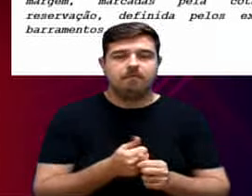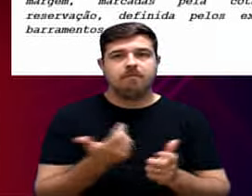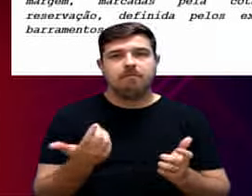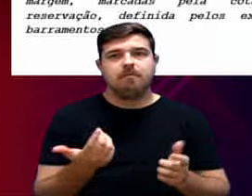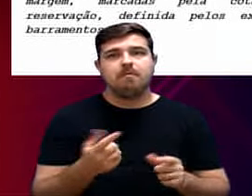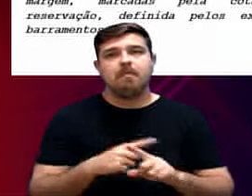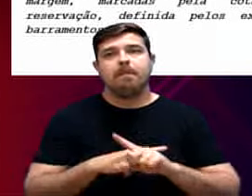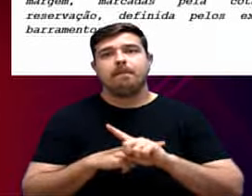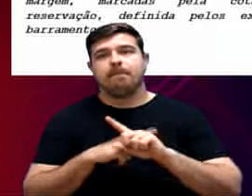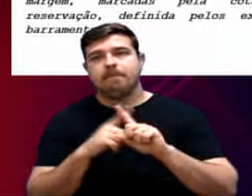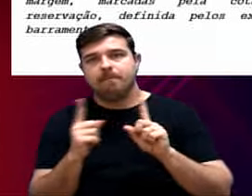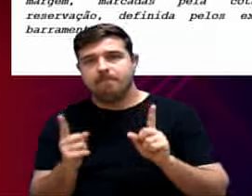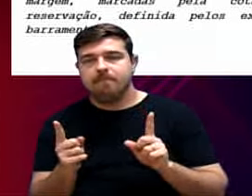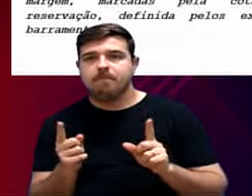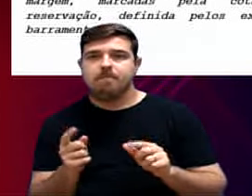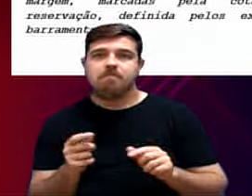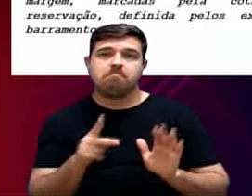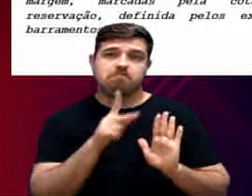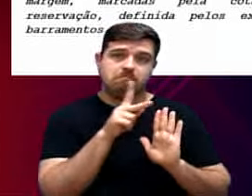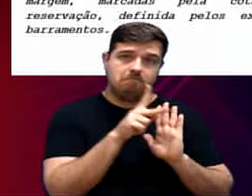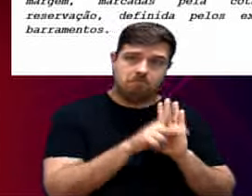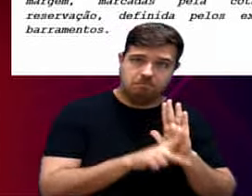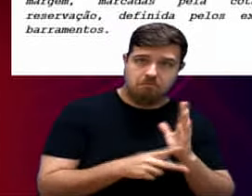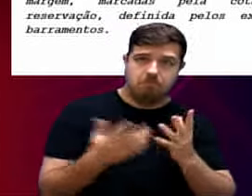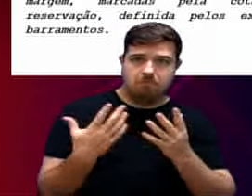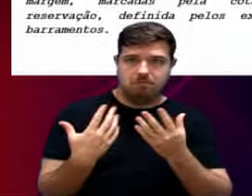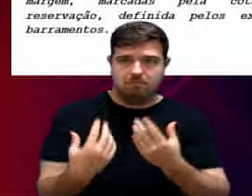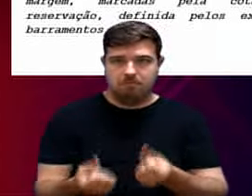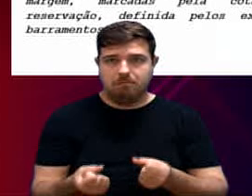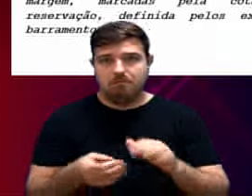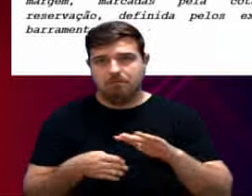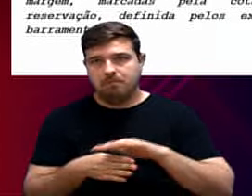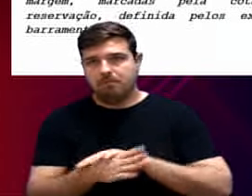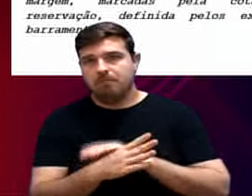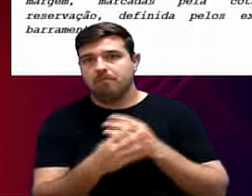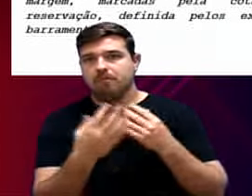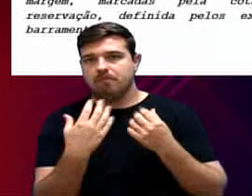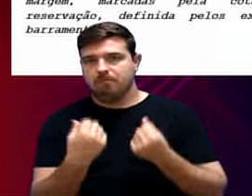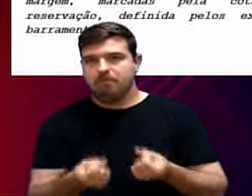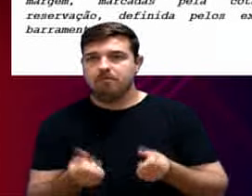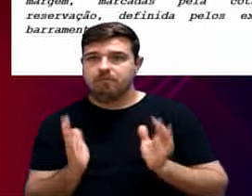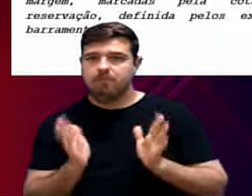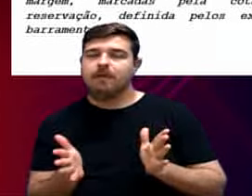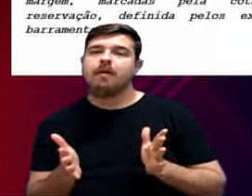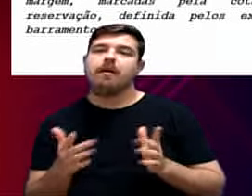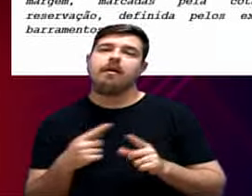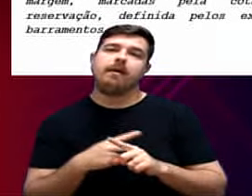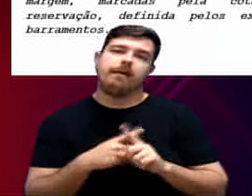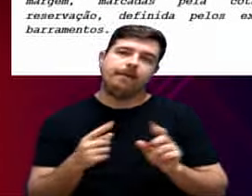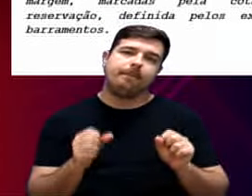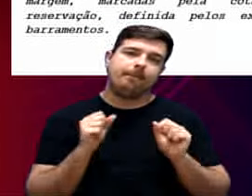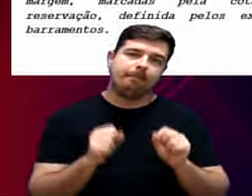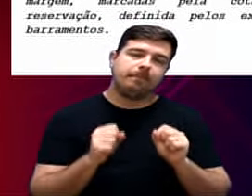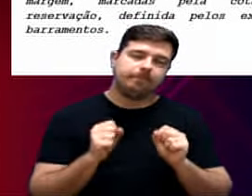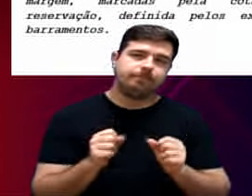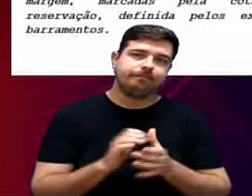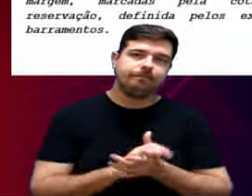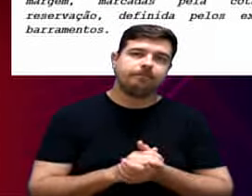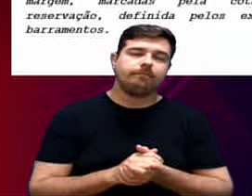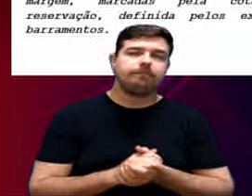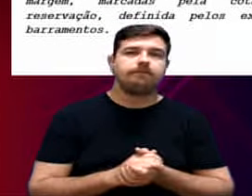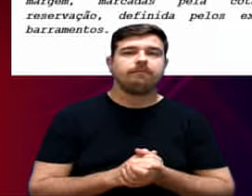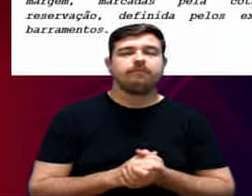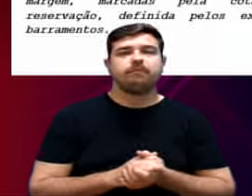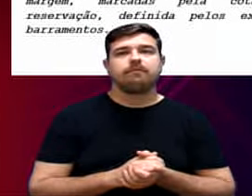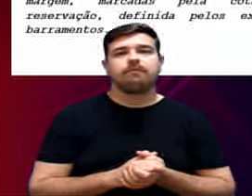que projetos estejam aprovados ou licenciados junto ao órgão ambiental e aí assim